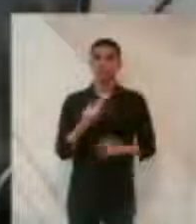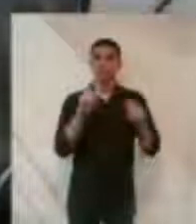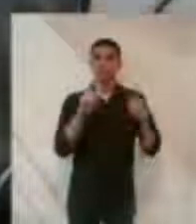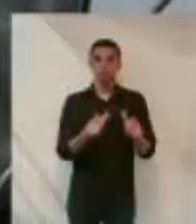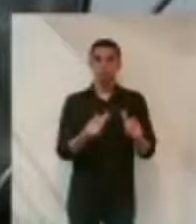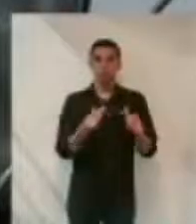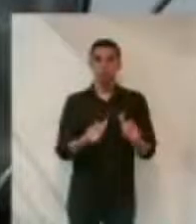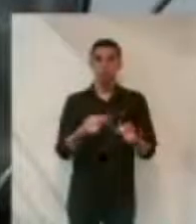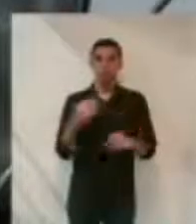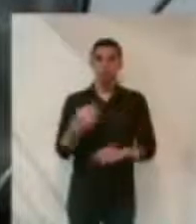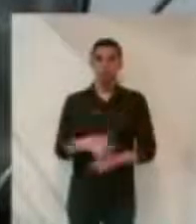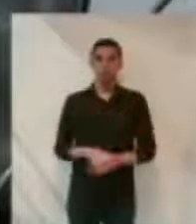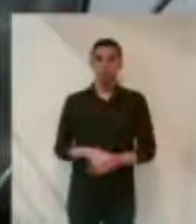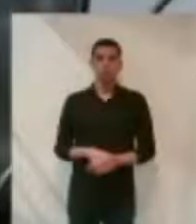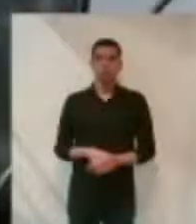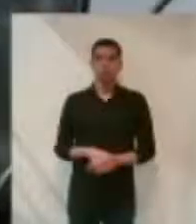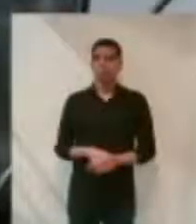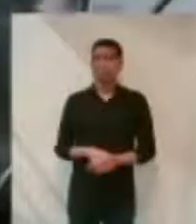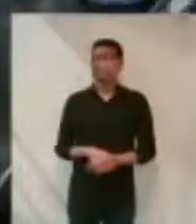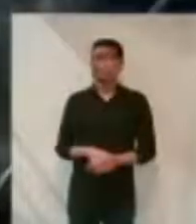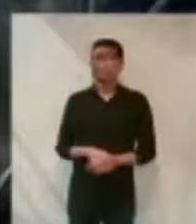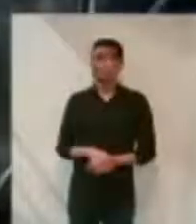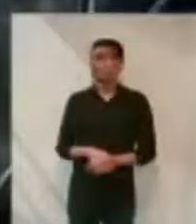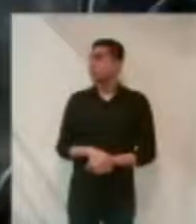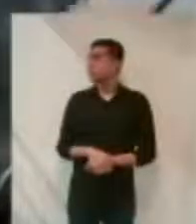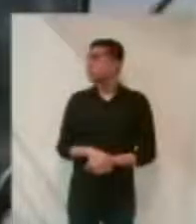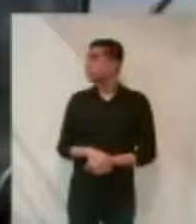e foi dado a